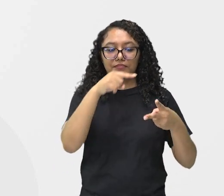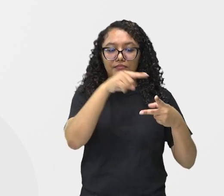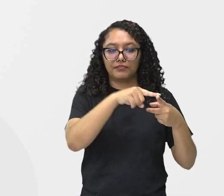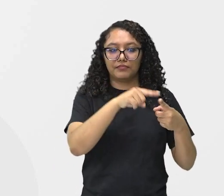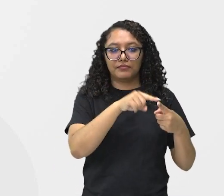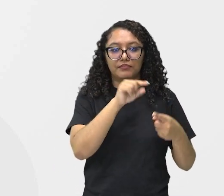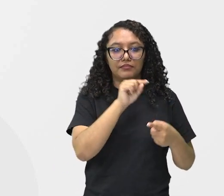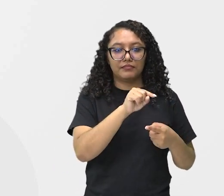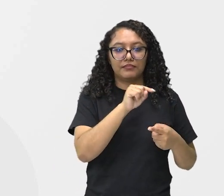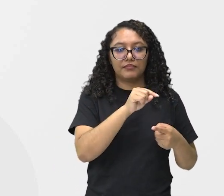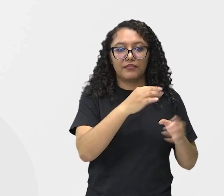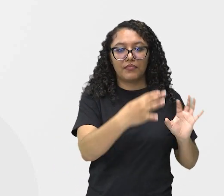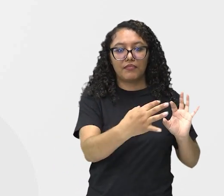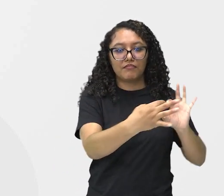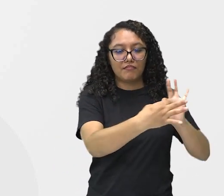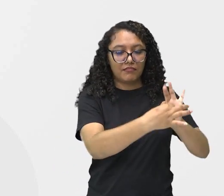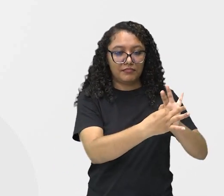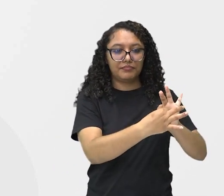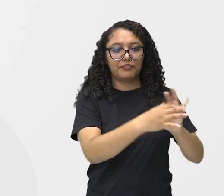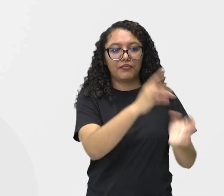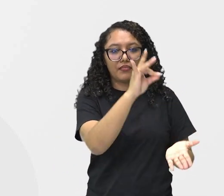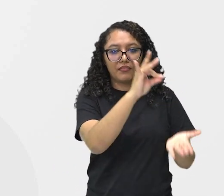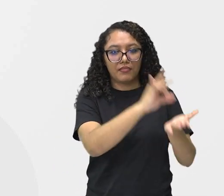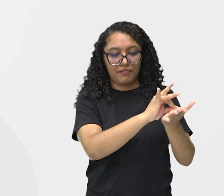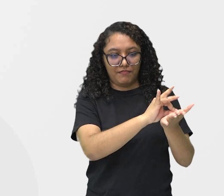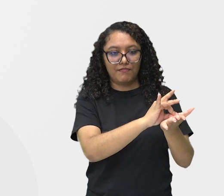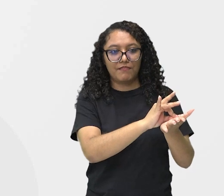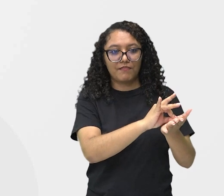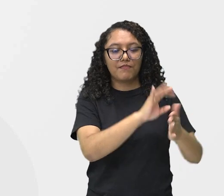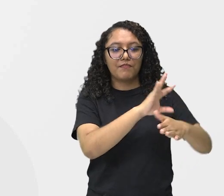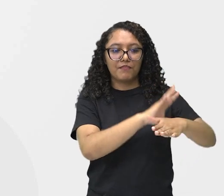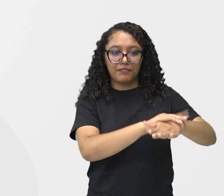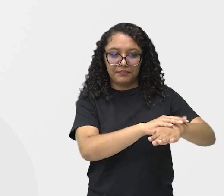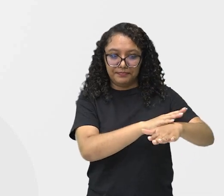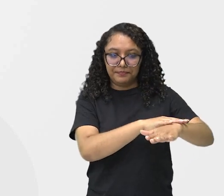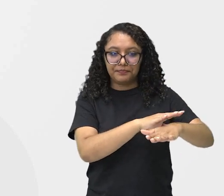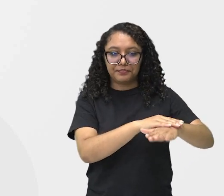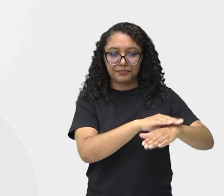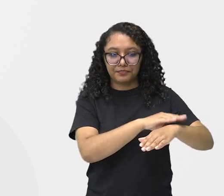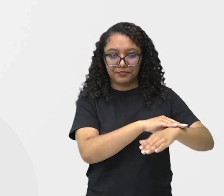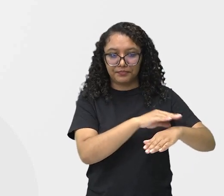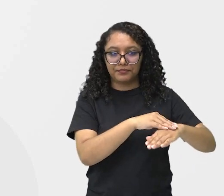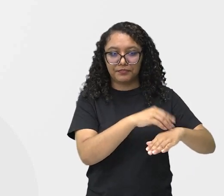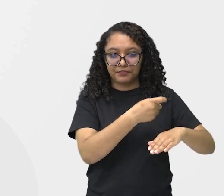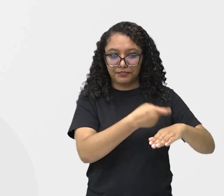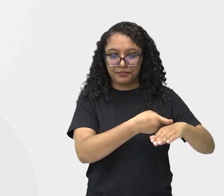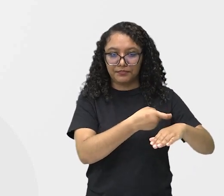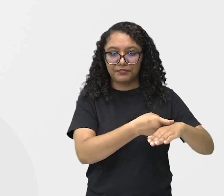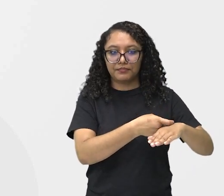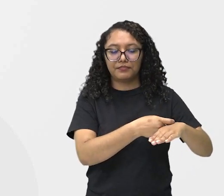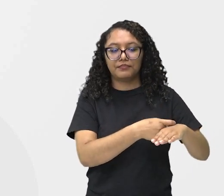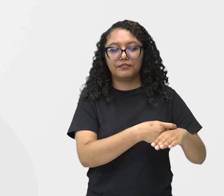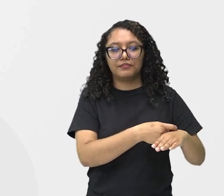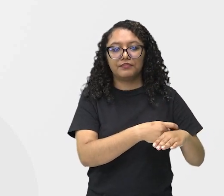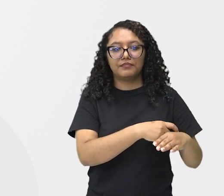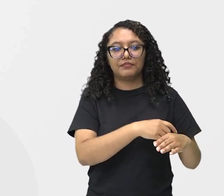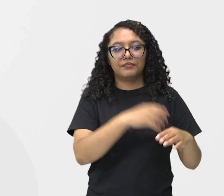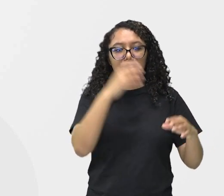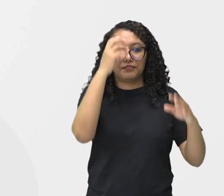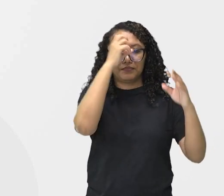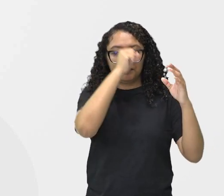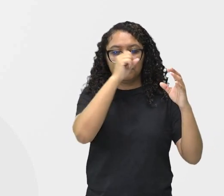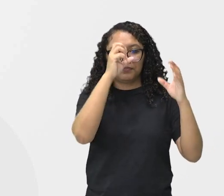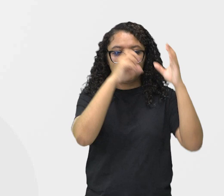imanência ligada a uma realidade material, aprendida imediatamente pelos sentidos do